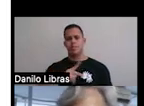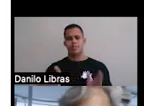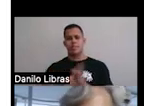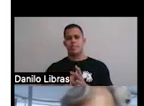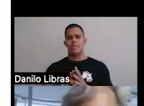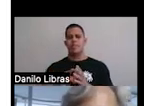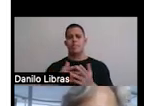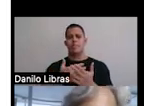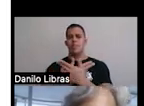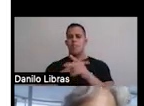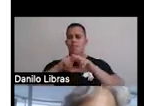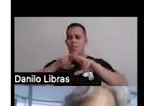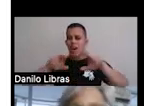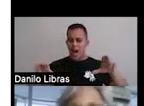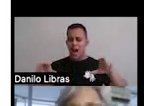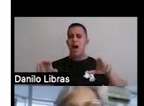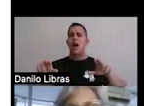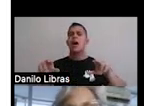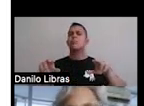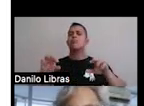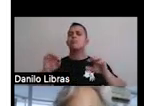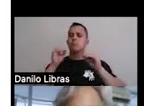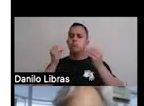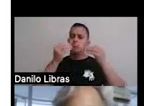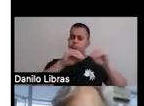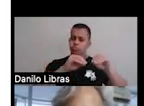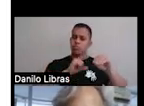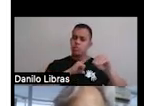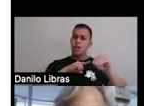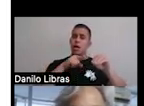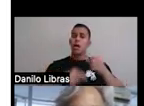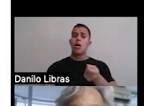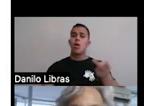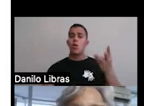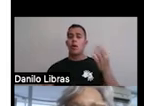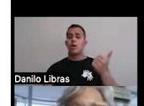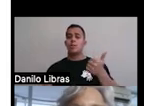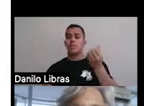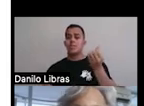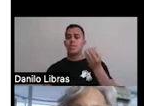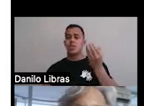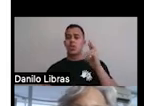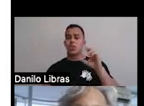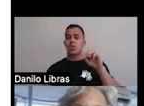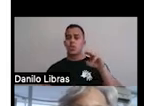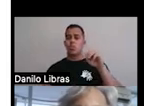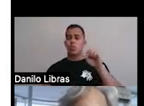um cromossoma, e a levedura já tem 16 cromossomas. Então, se